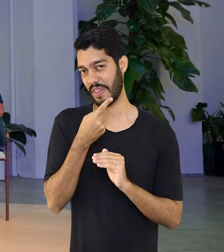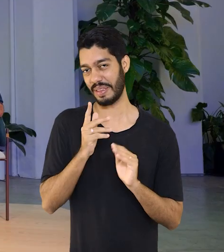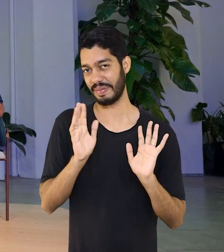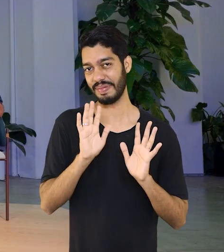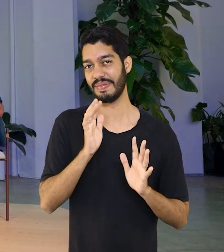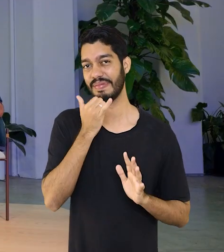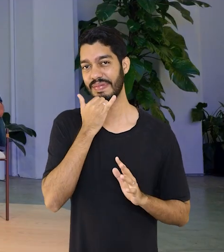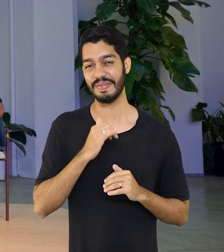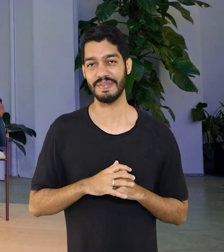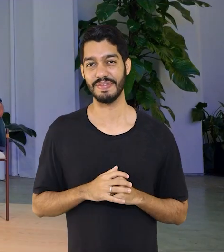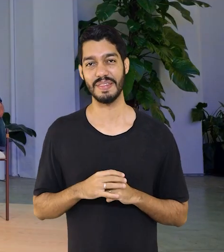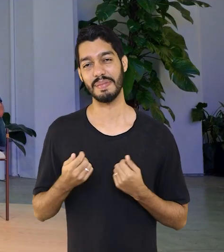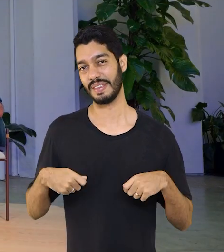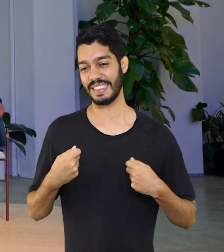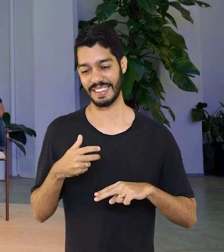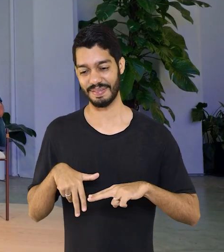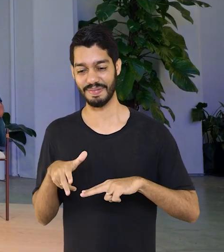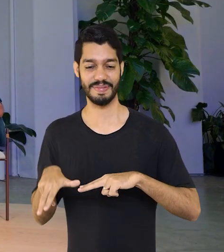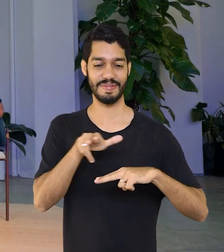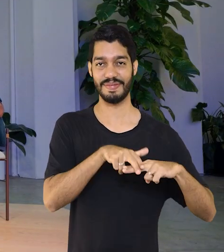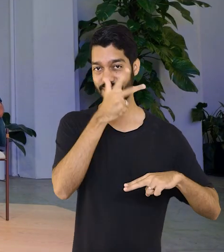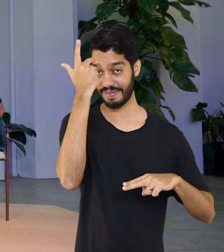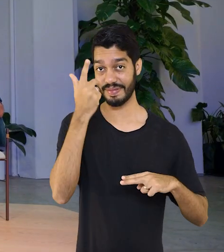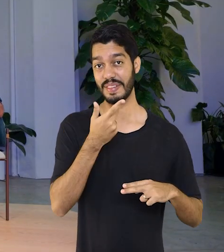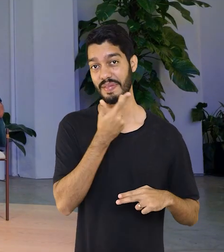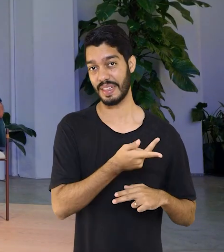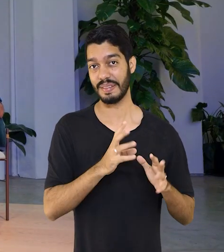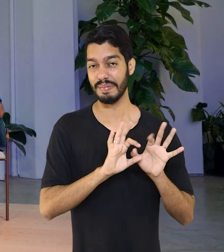repetir a piada do careca. Eu não tenho tempo, tenho que passar a bola.